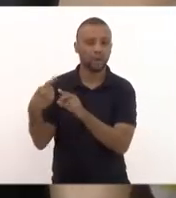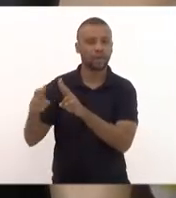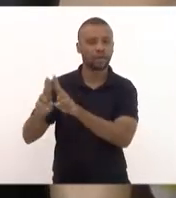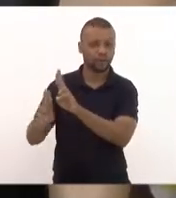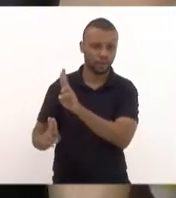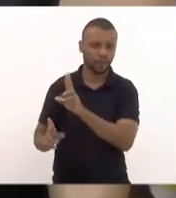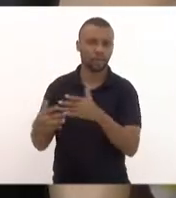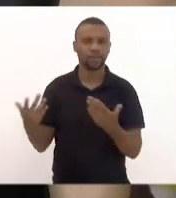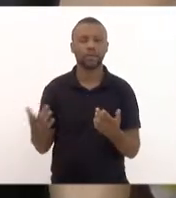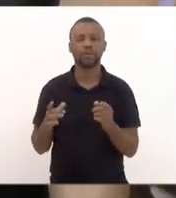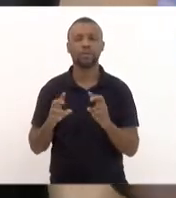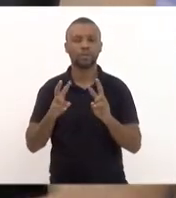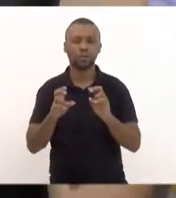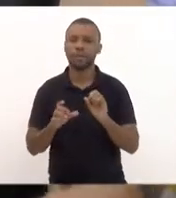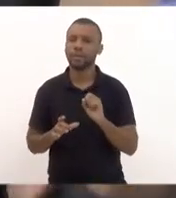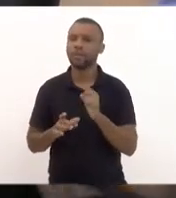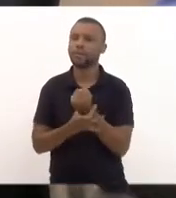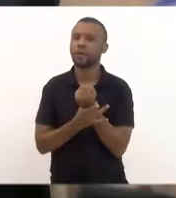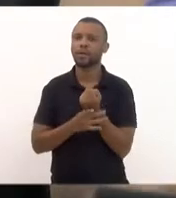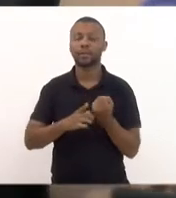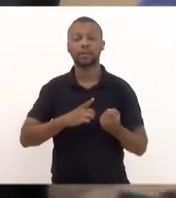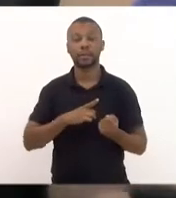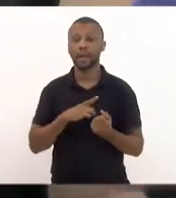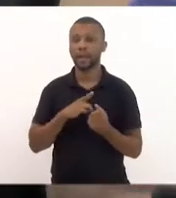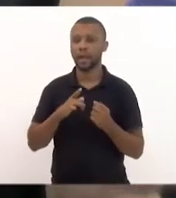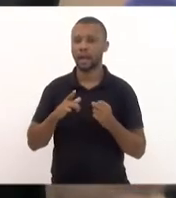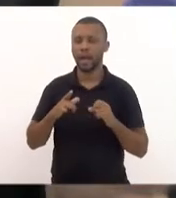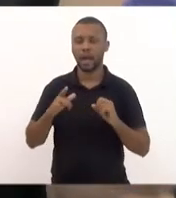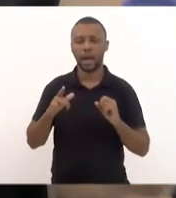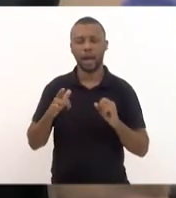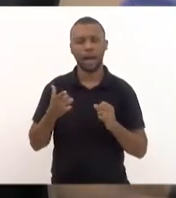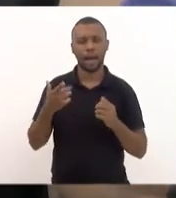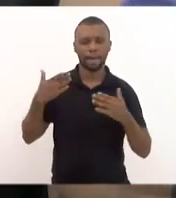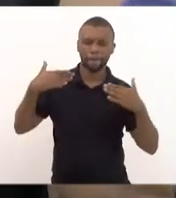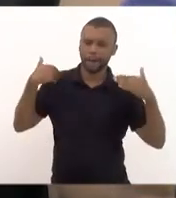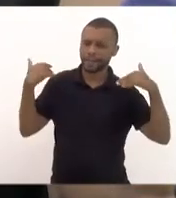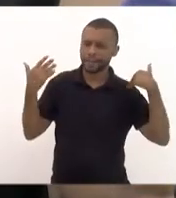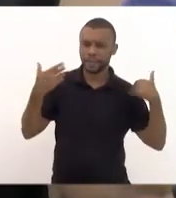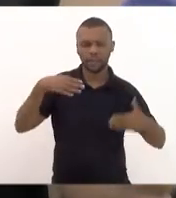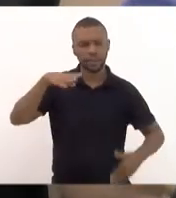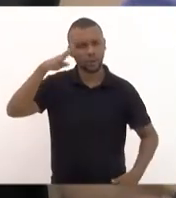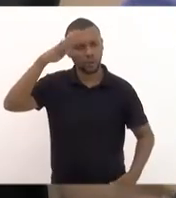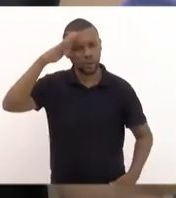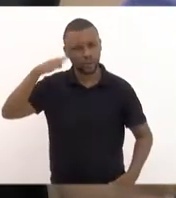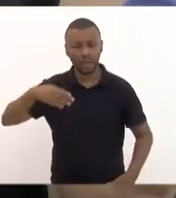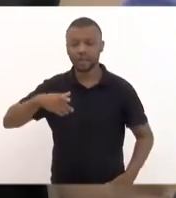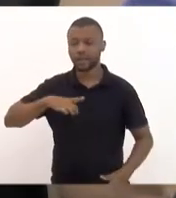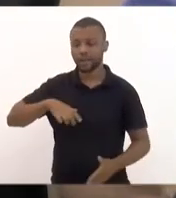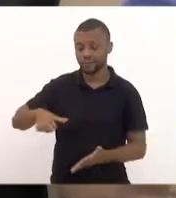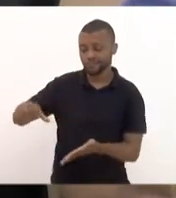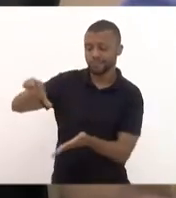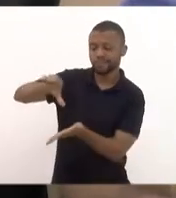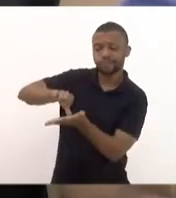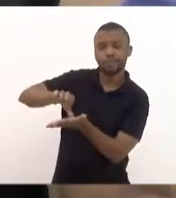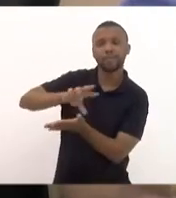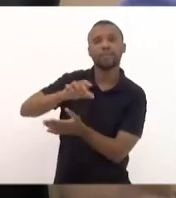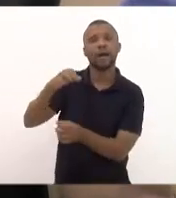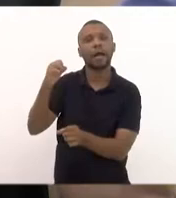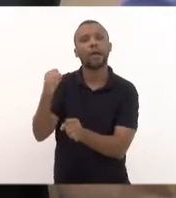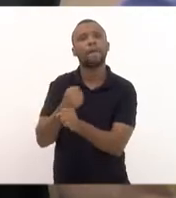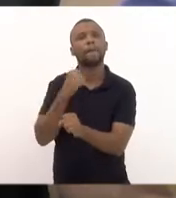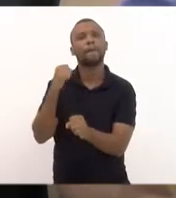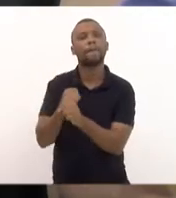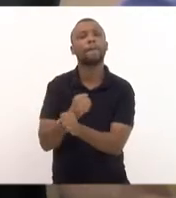economia da segurança, as Forças Armadas estão aqui, quer dizer, eu acho que a gente precisa... está discutindo isso, agora parece que vai se fazer um parque, igual o Parque de Madureira,